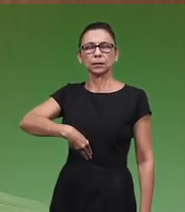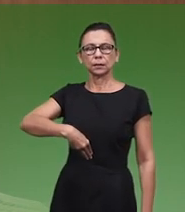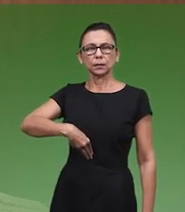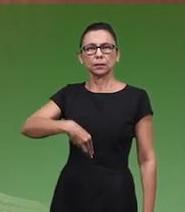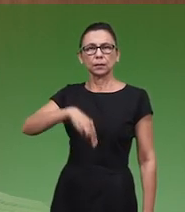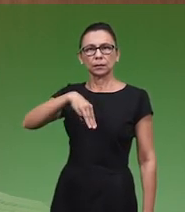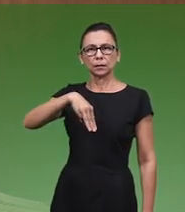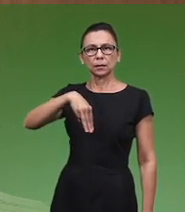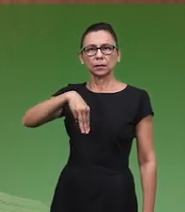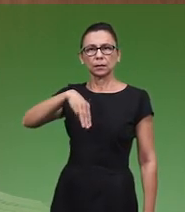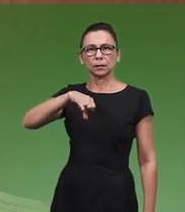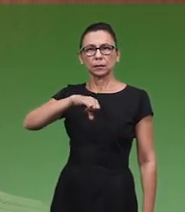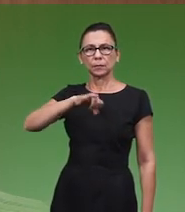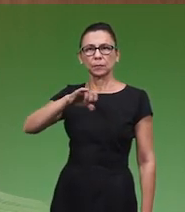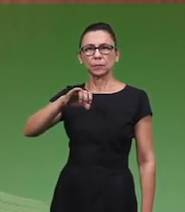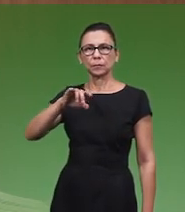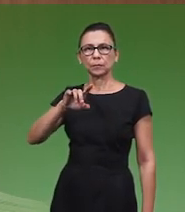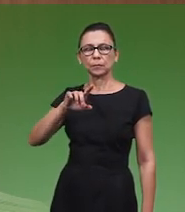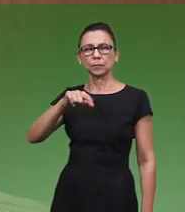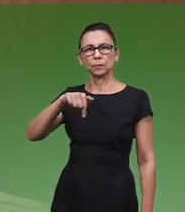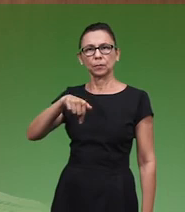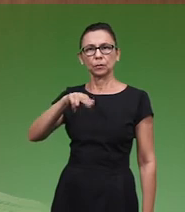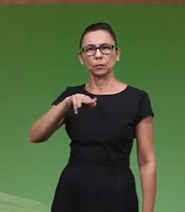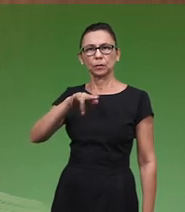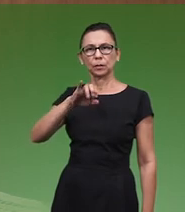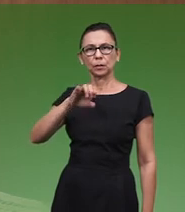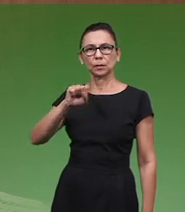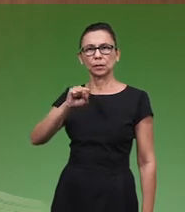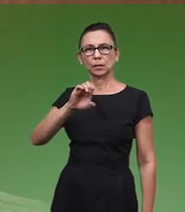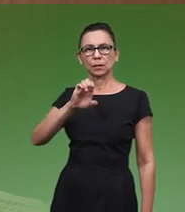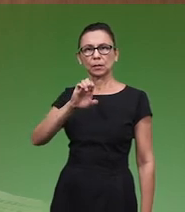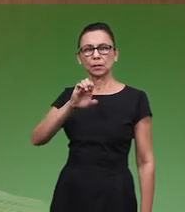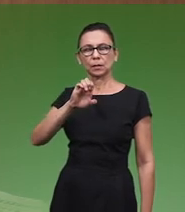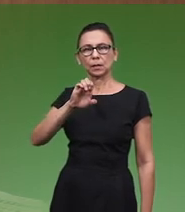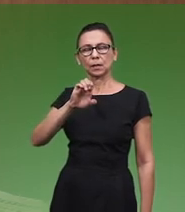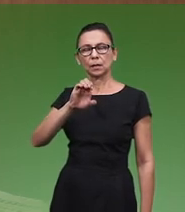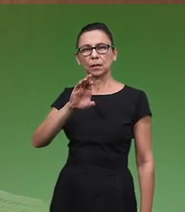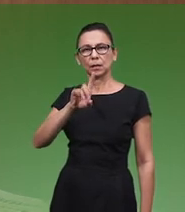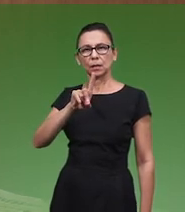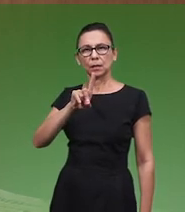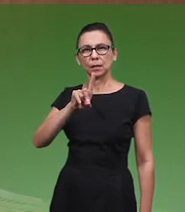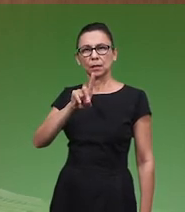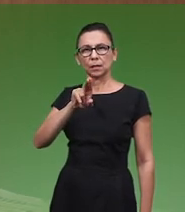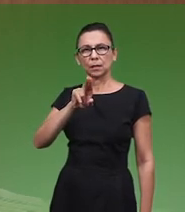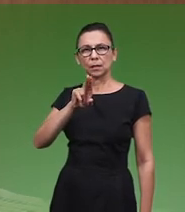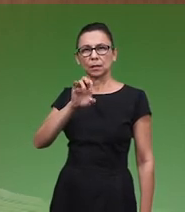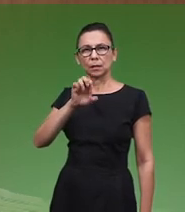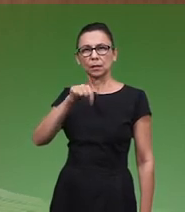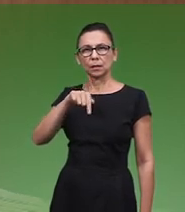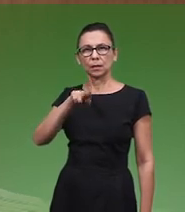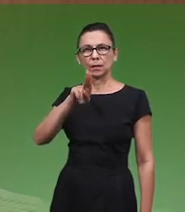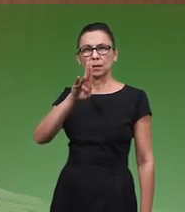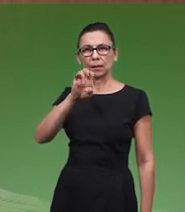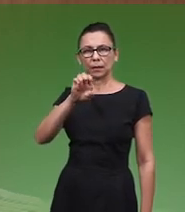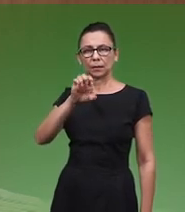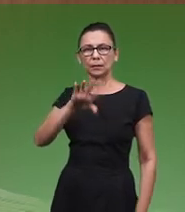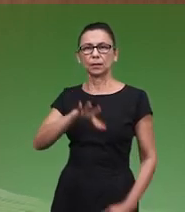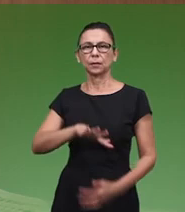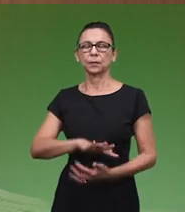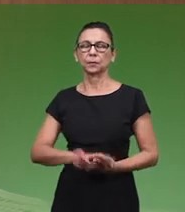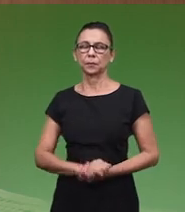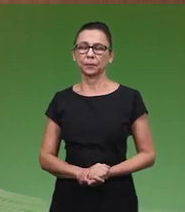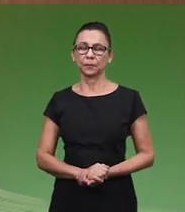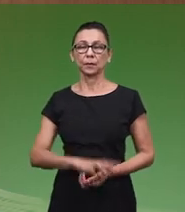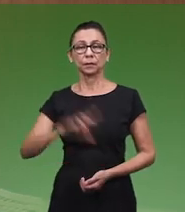sacerdote que apareceu e desapareceu, tipo do Senhor Jesus, que apareceu para consolidar uma